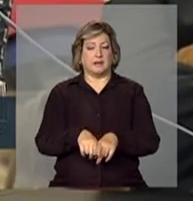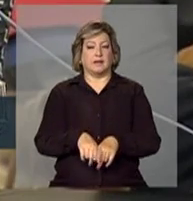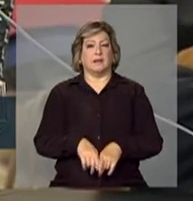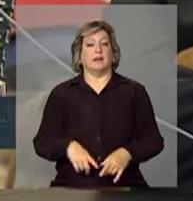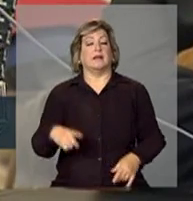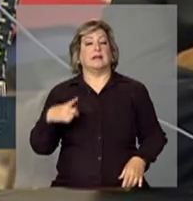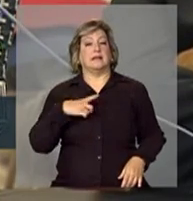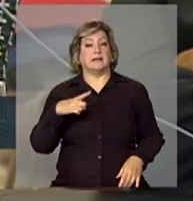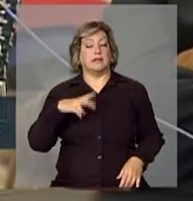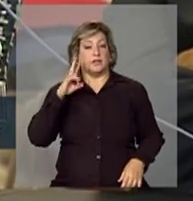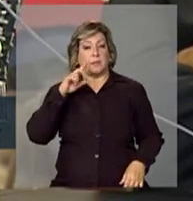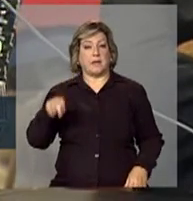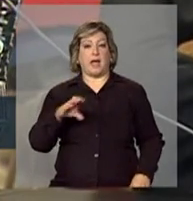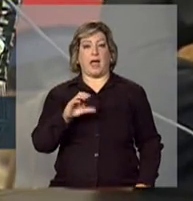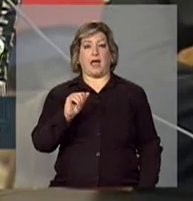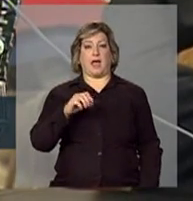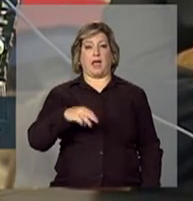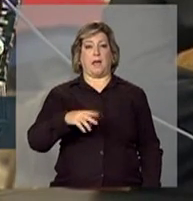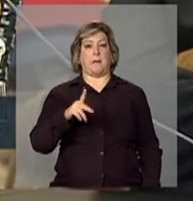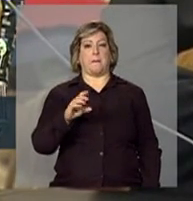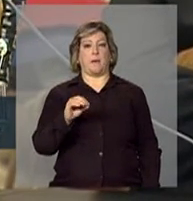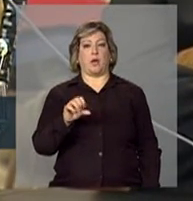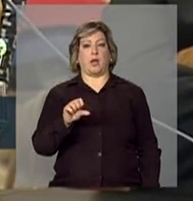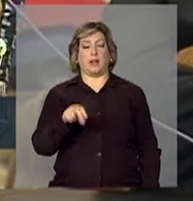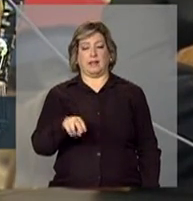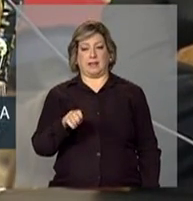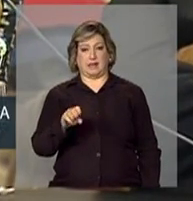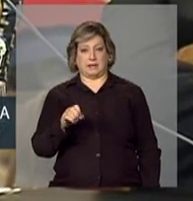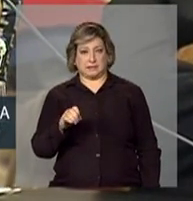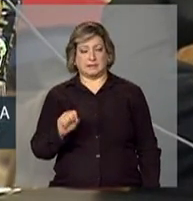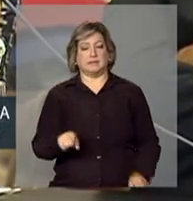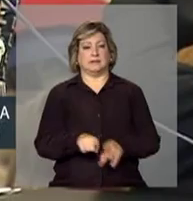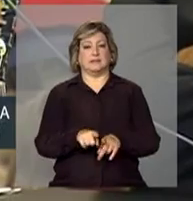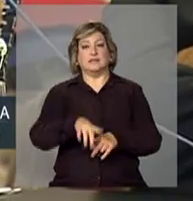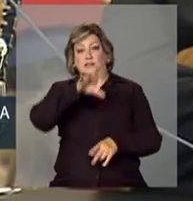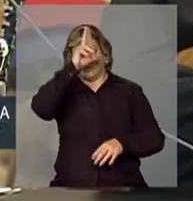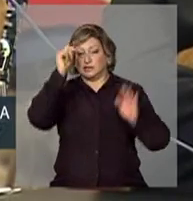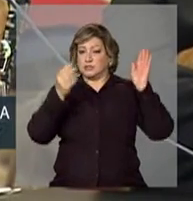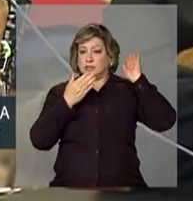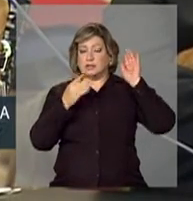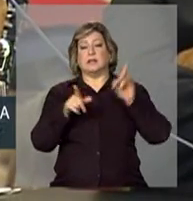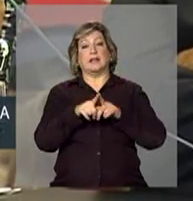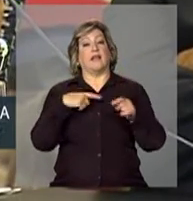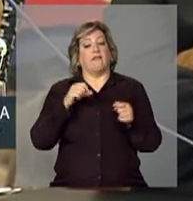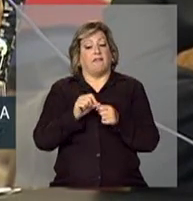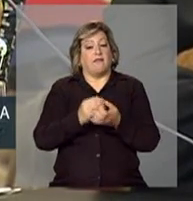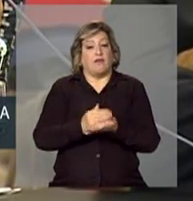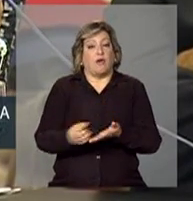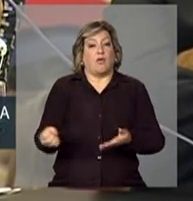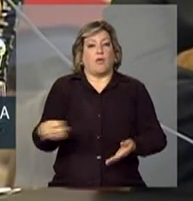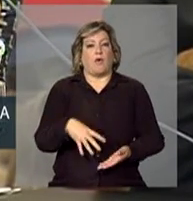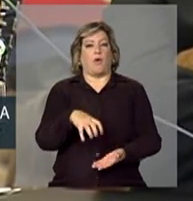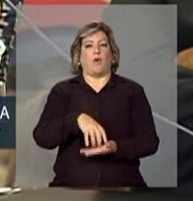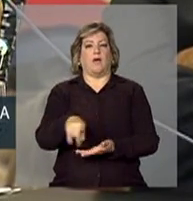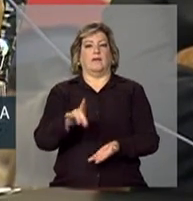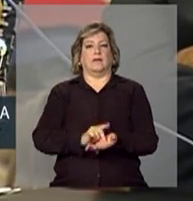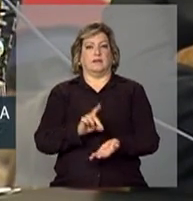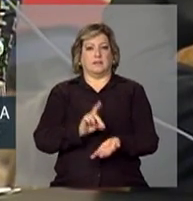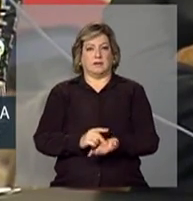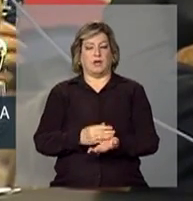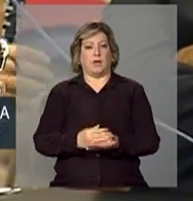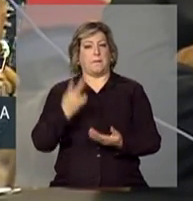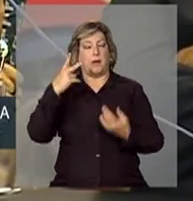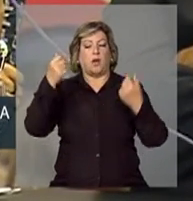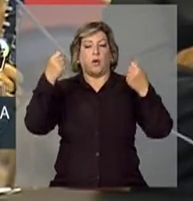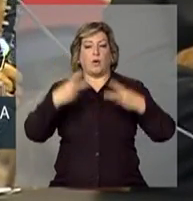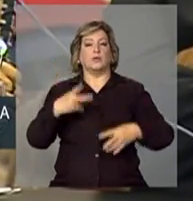questão dos camponeses e dos indígenas, comissões da verdade locais sendo formadas. Por exemplo, Suruí do Pará estão formando sua comissão da verdade para contar a sua